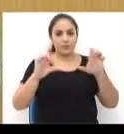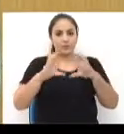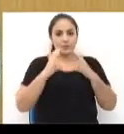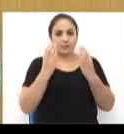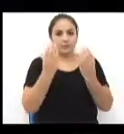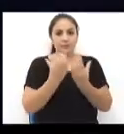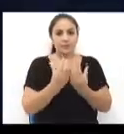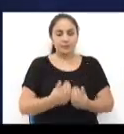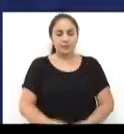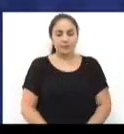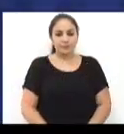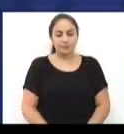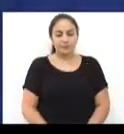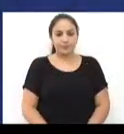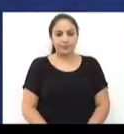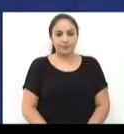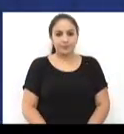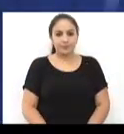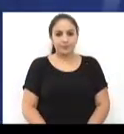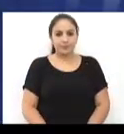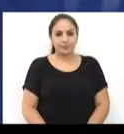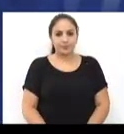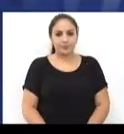da Câmara.